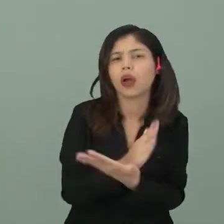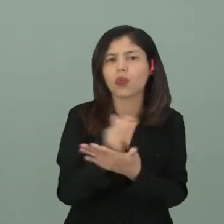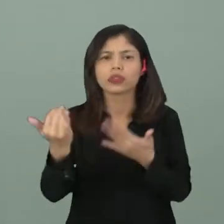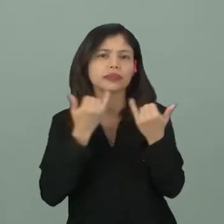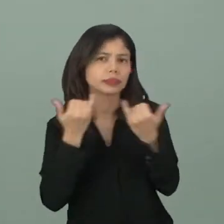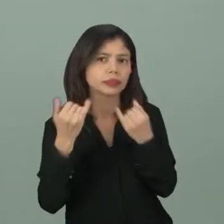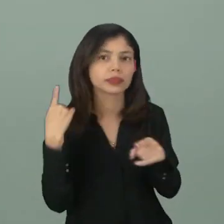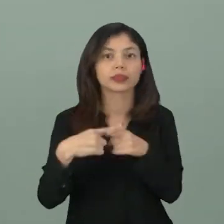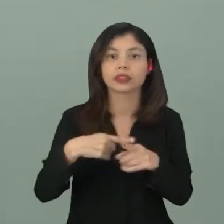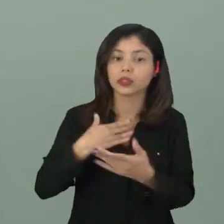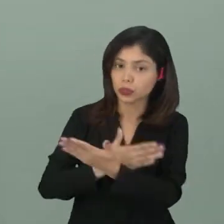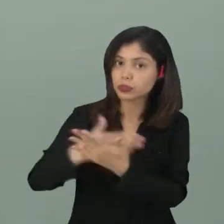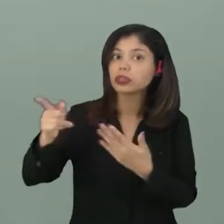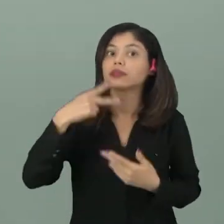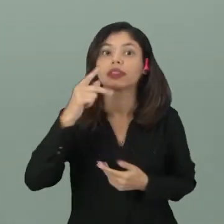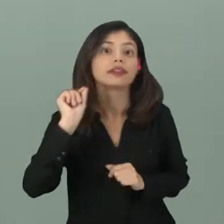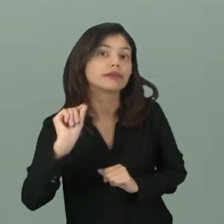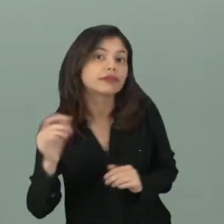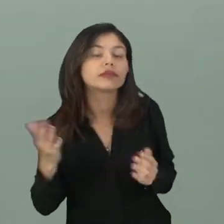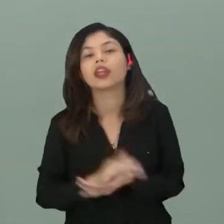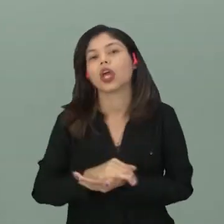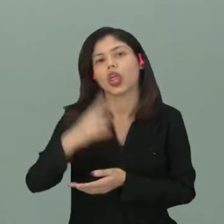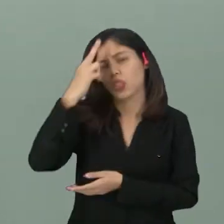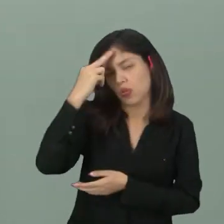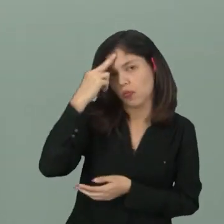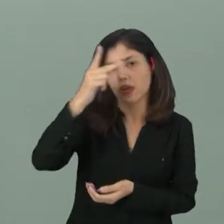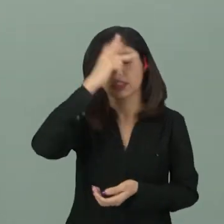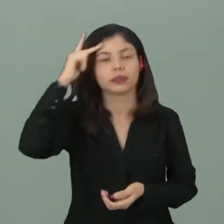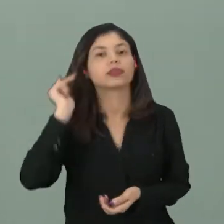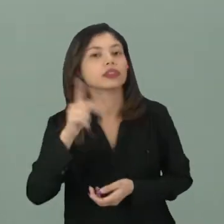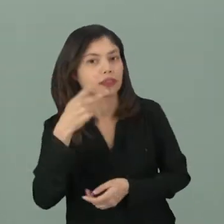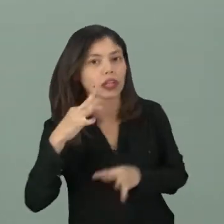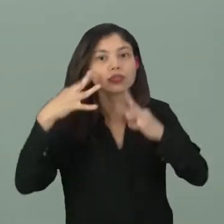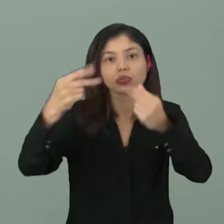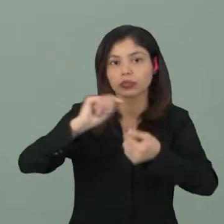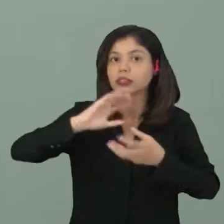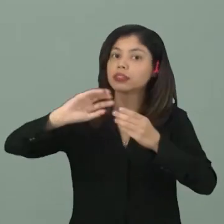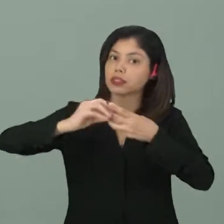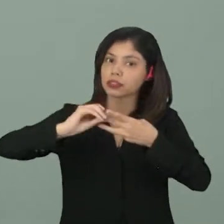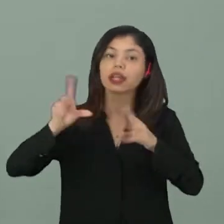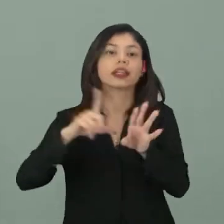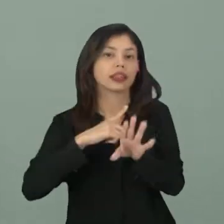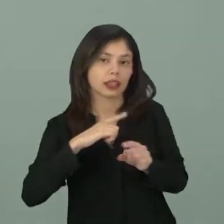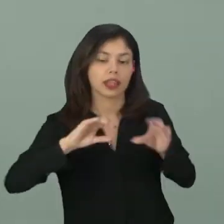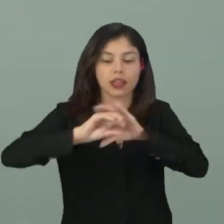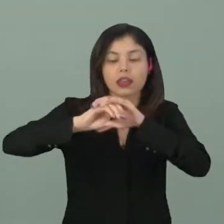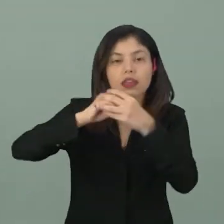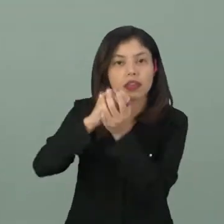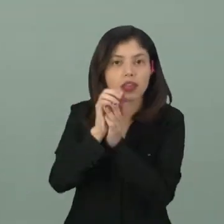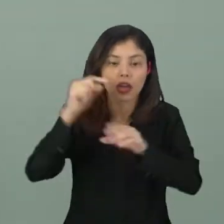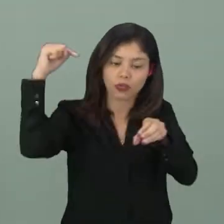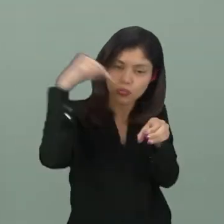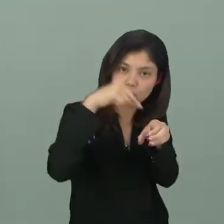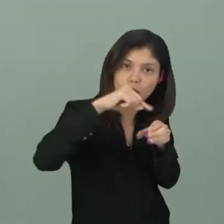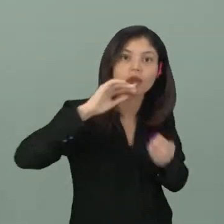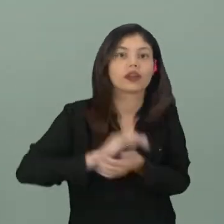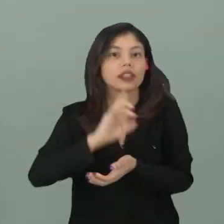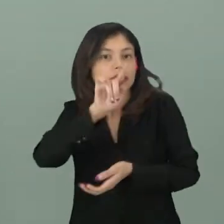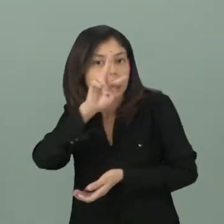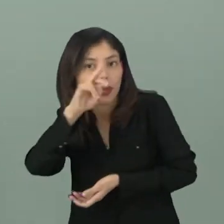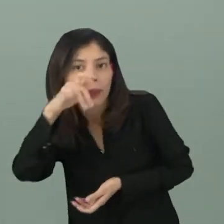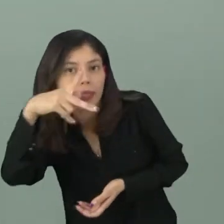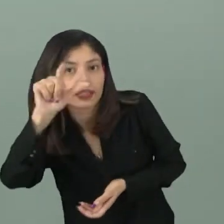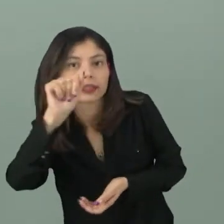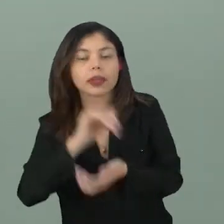informações? Porque lá no início ele dizia que é muito comum que as pessoas falem que todas as células têm membrana, citoplasma e núcleo. Mas para que